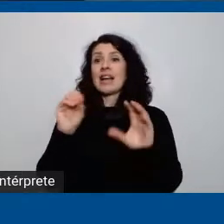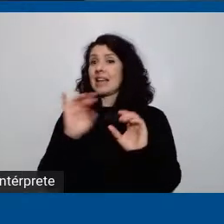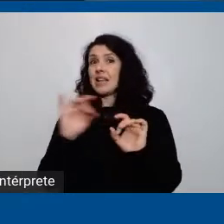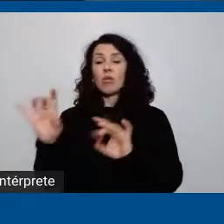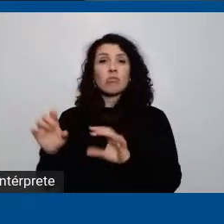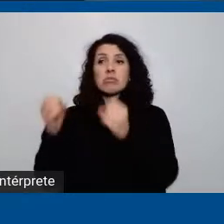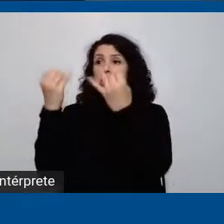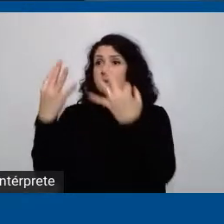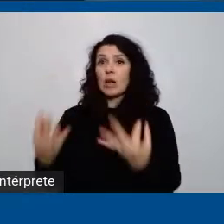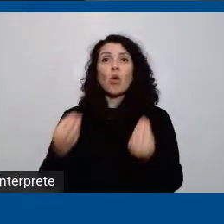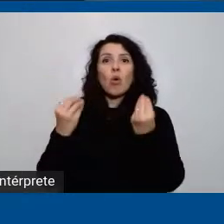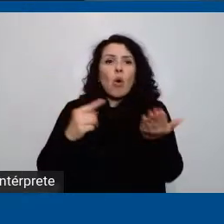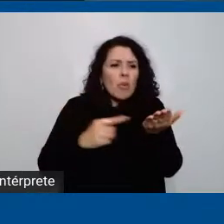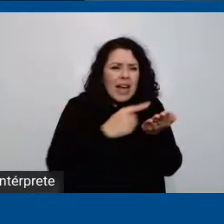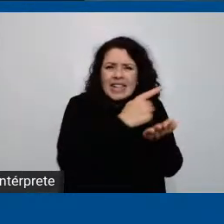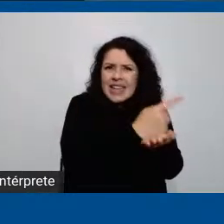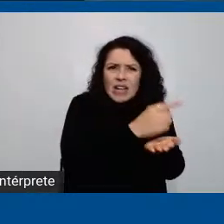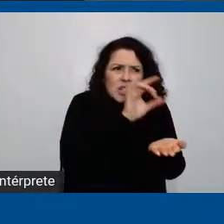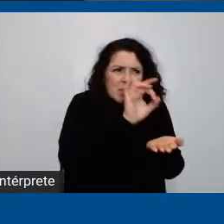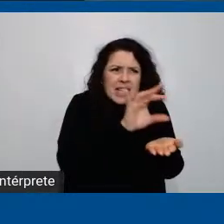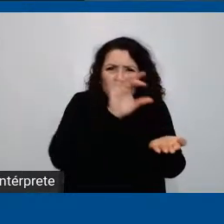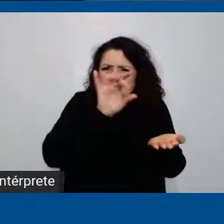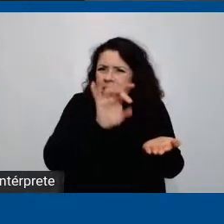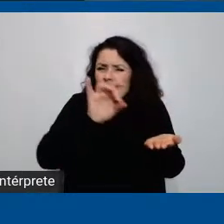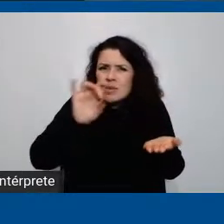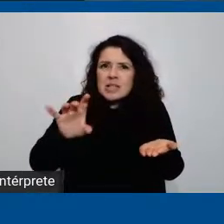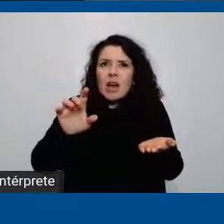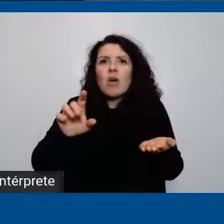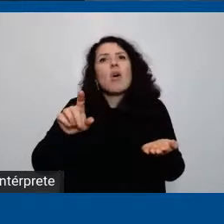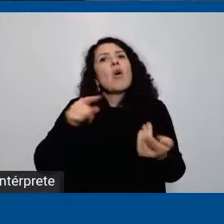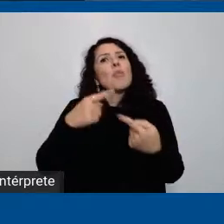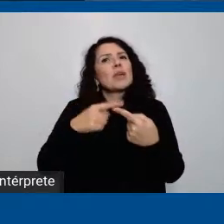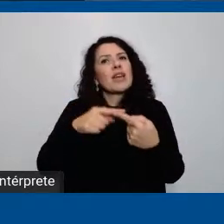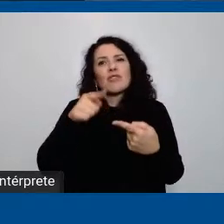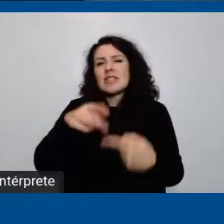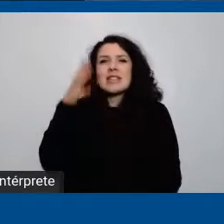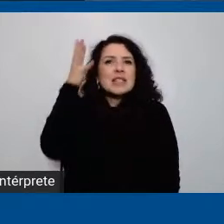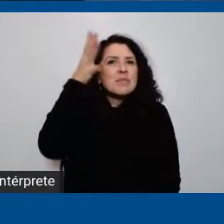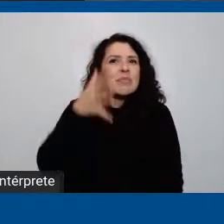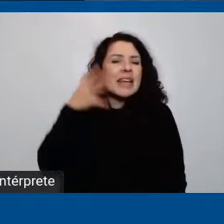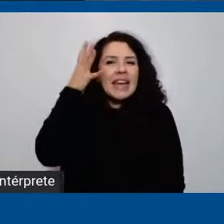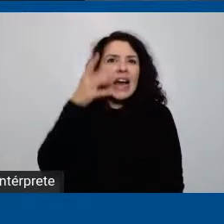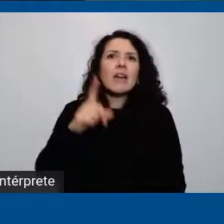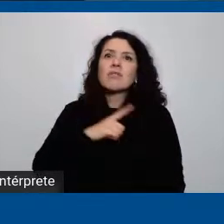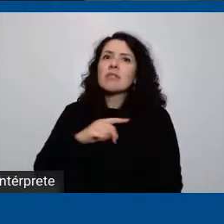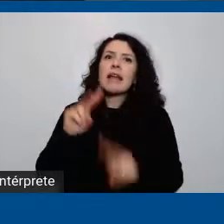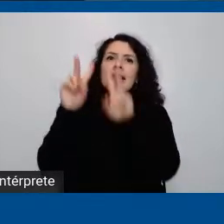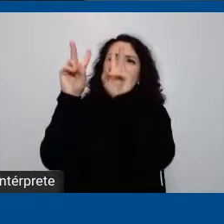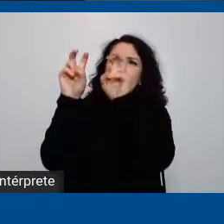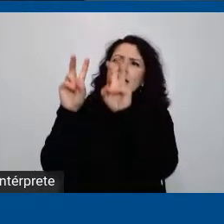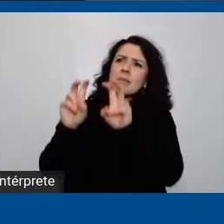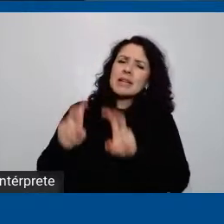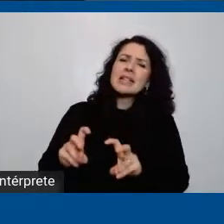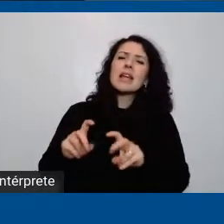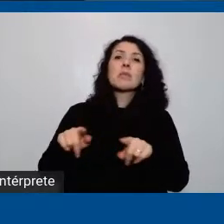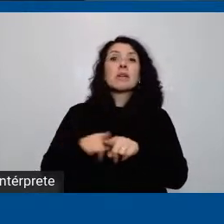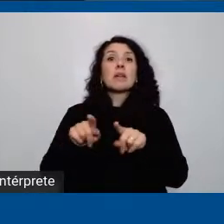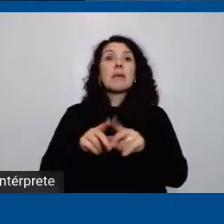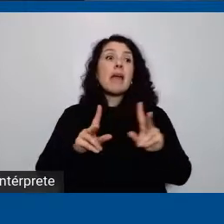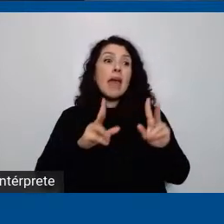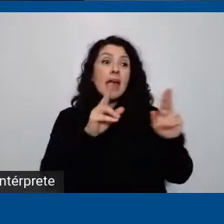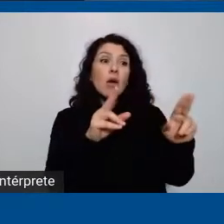né? Justamente pelas apresentações de vocês, pela quantidade de assuntos, né, e de recortes que a gente